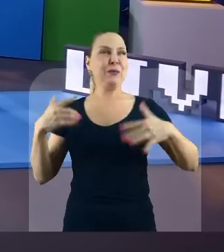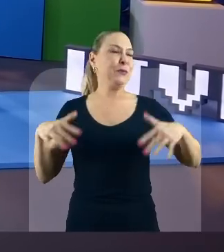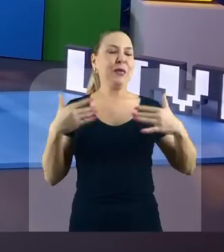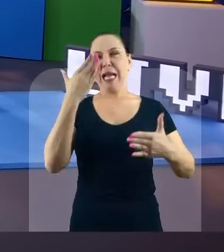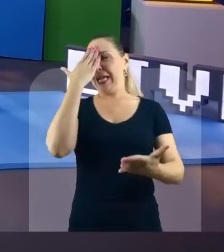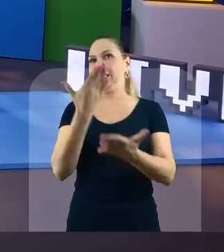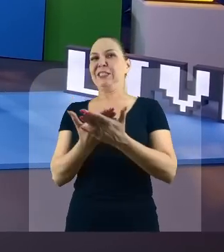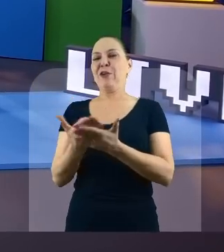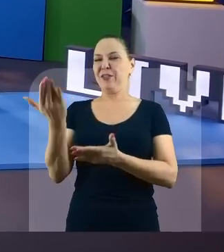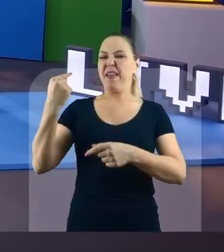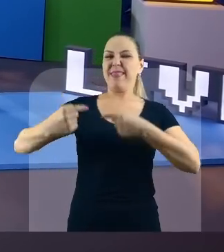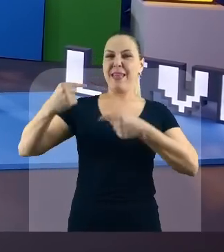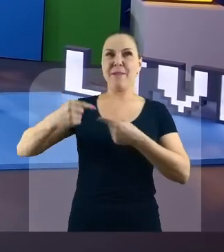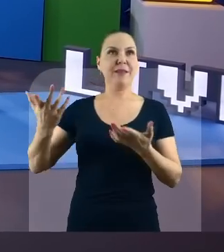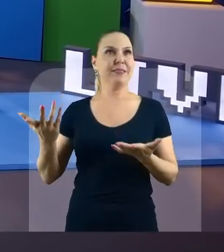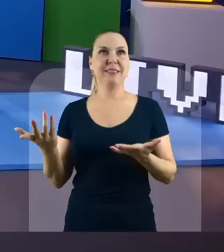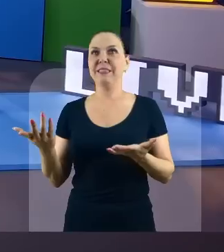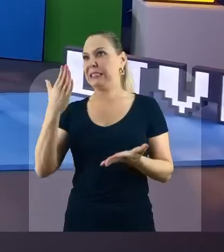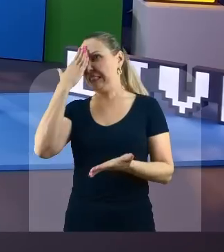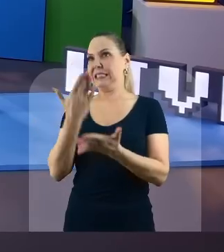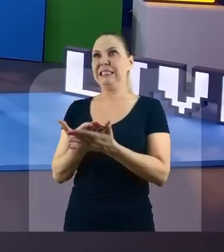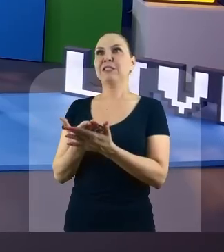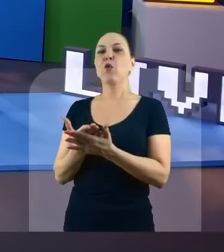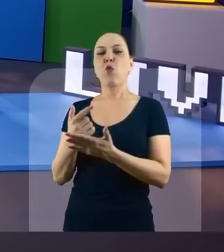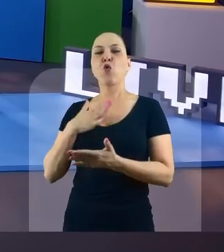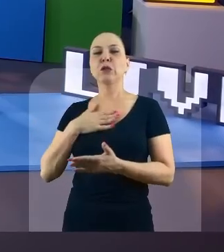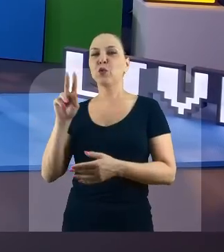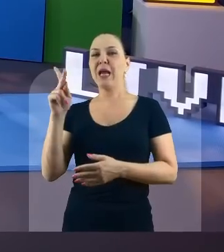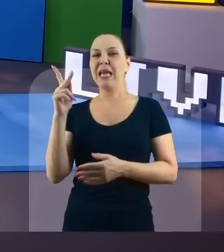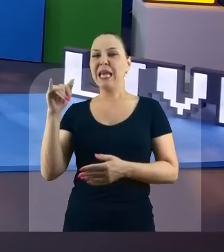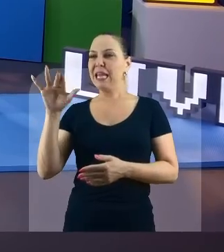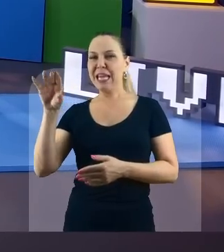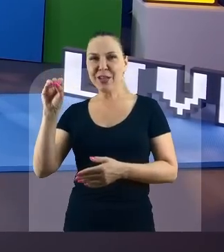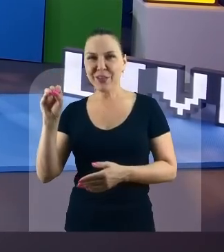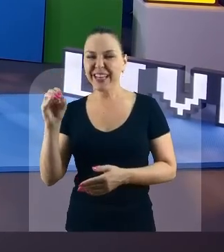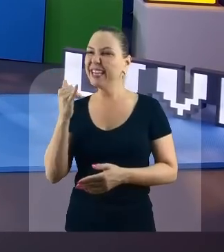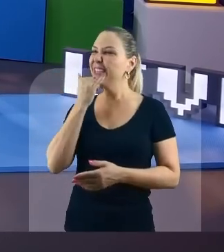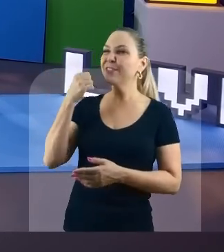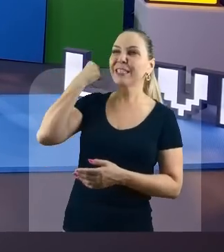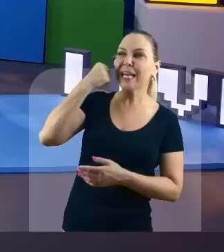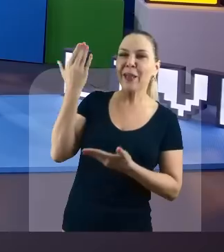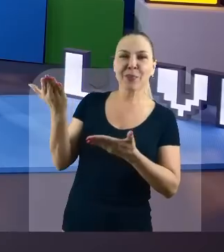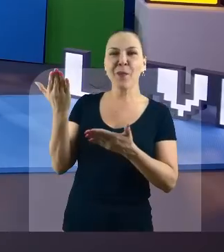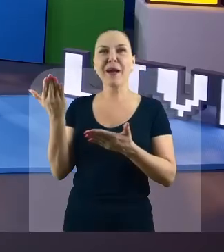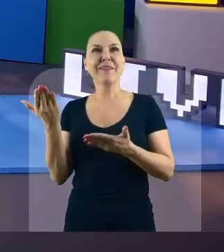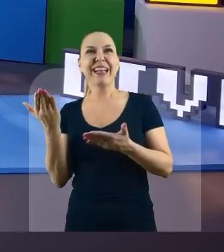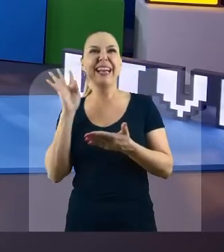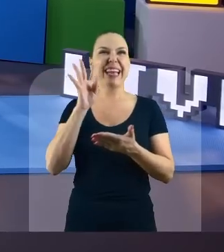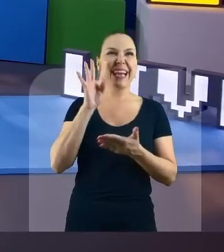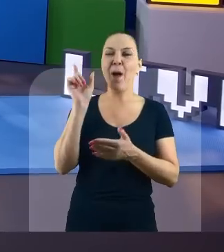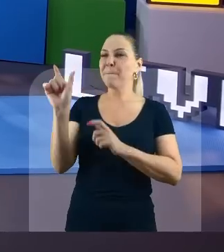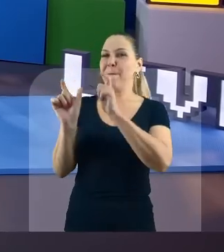ele pro debate. Mas assim, o nosso hino, eu não sei se eu chamo o senhor de senador, de astronauta, porque é um mais legal que o outro,